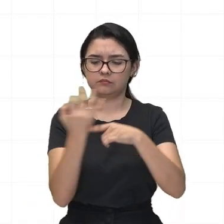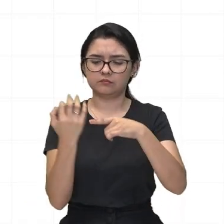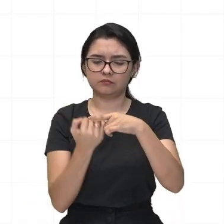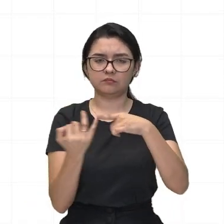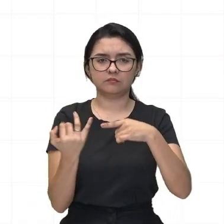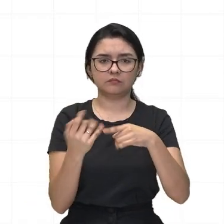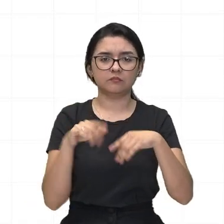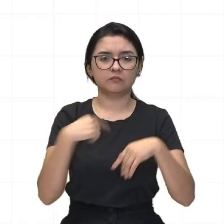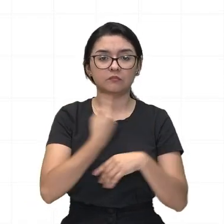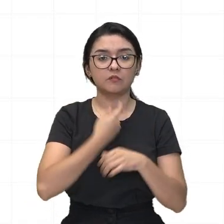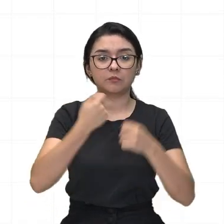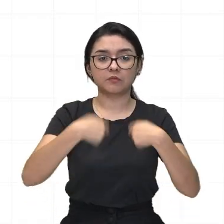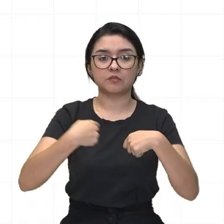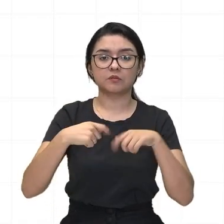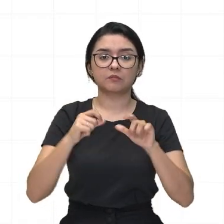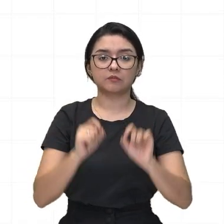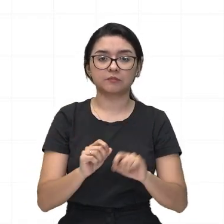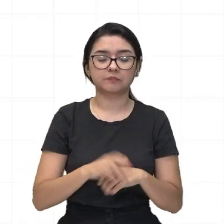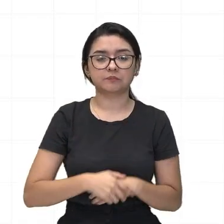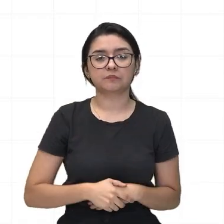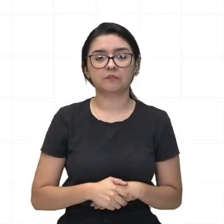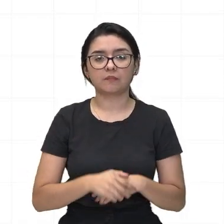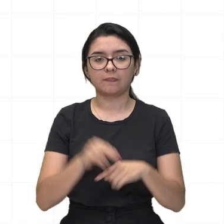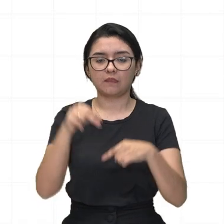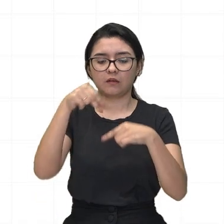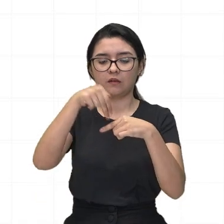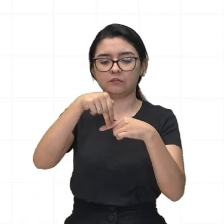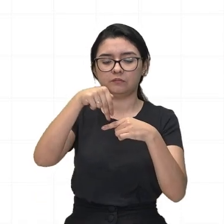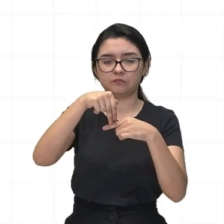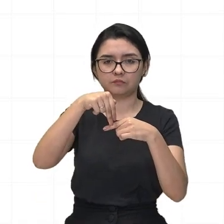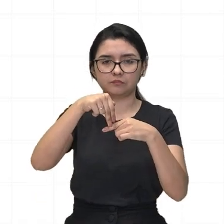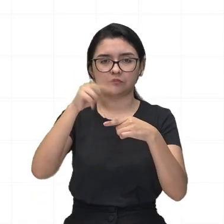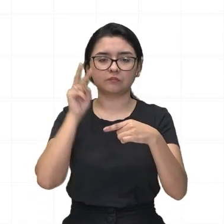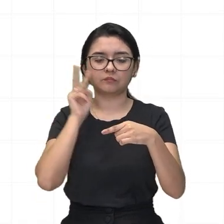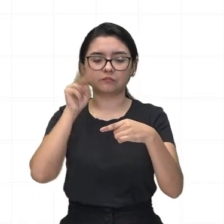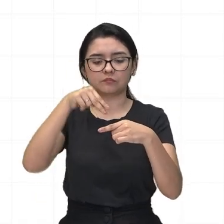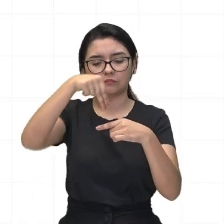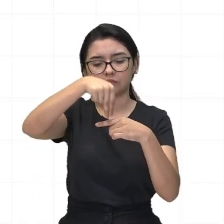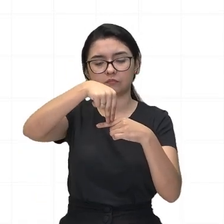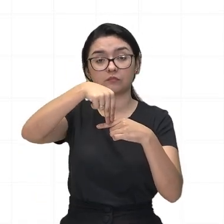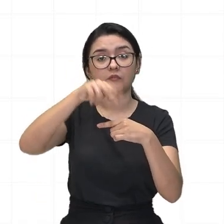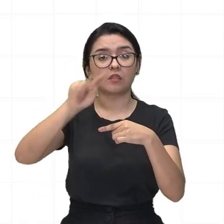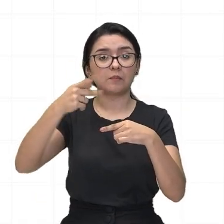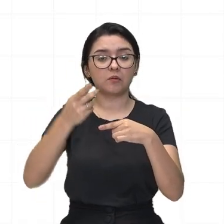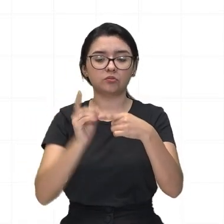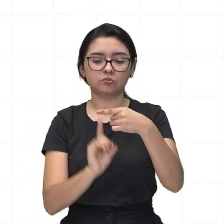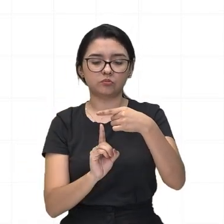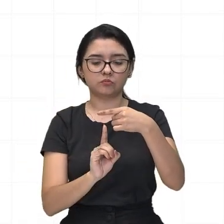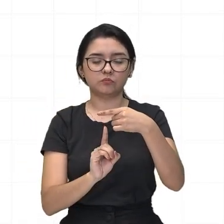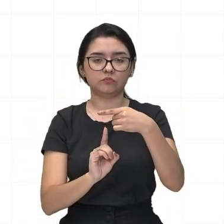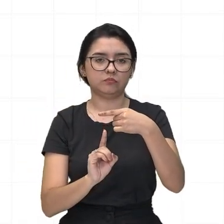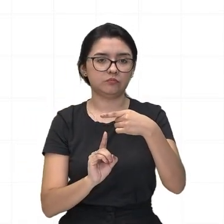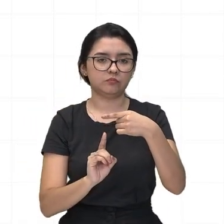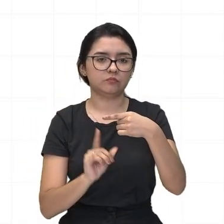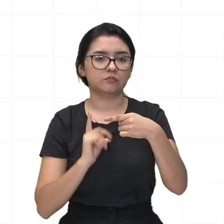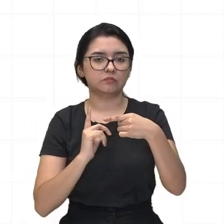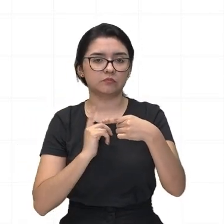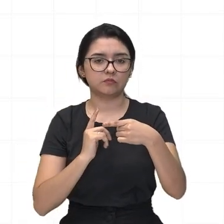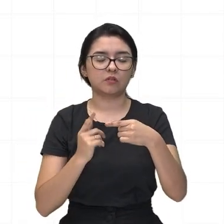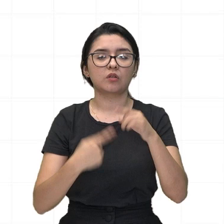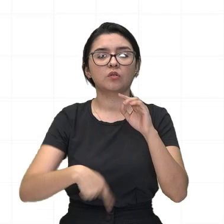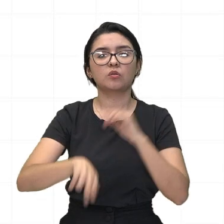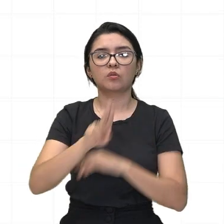fração, devemos primeiro ler o numerador e em seguida o denominador, que recebe nomes